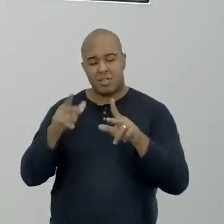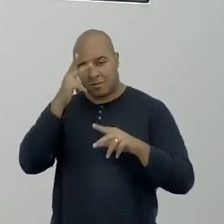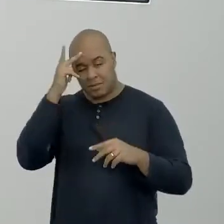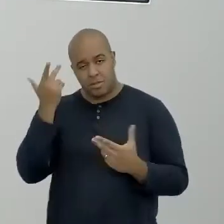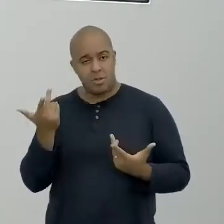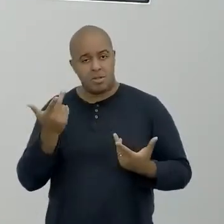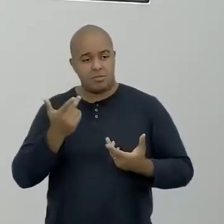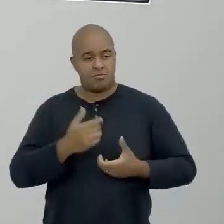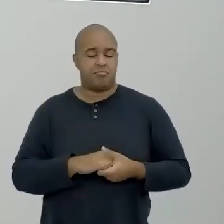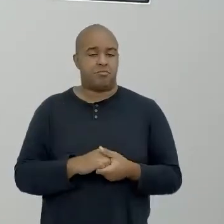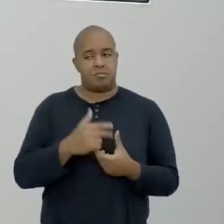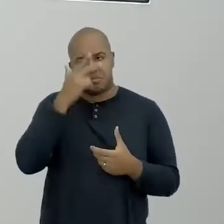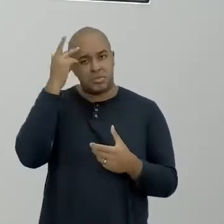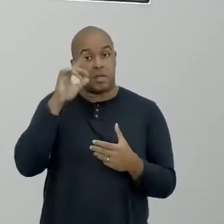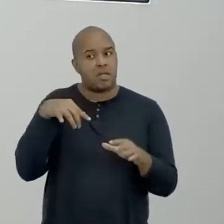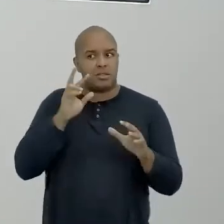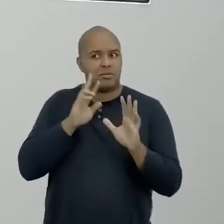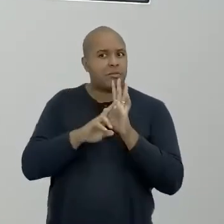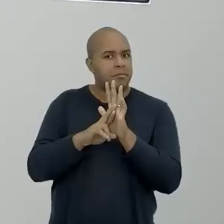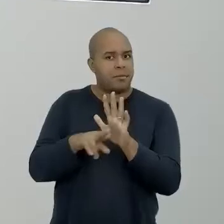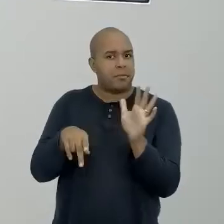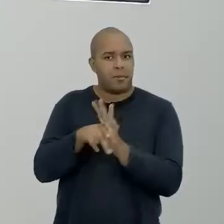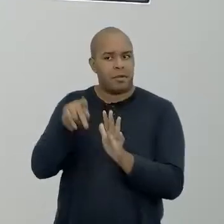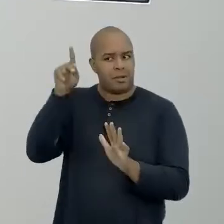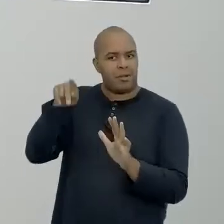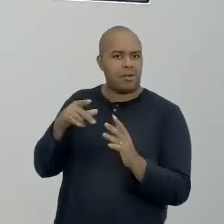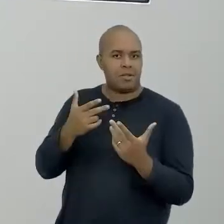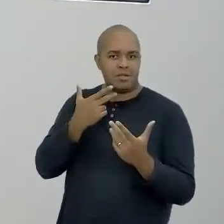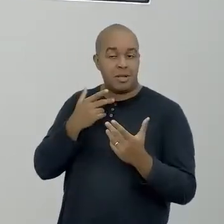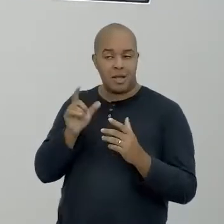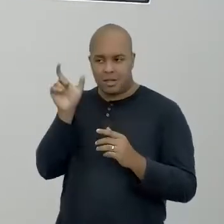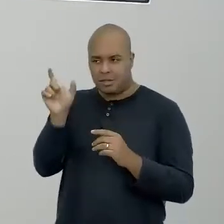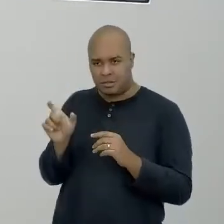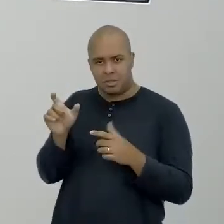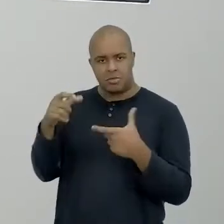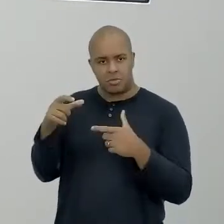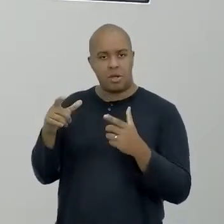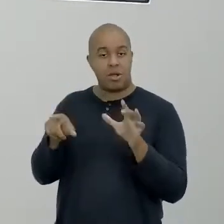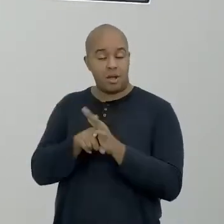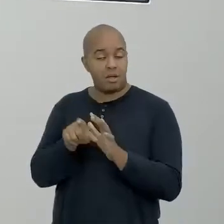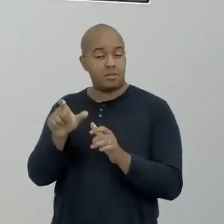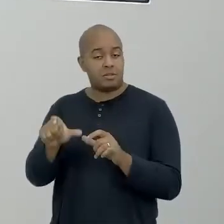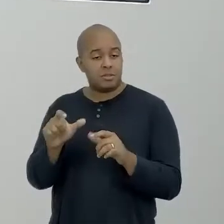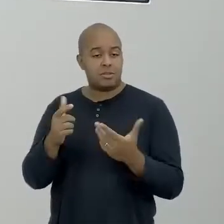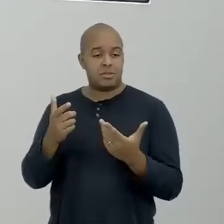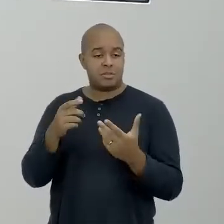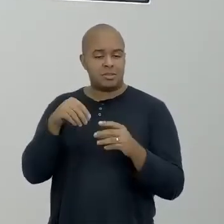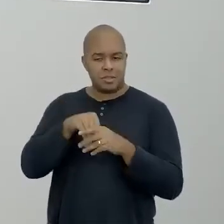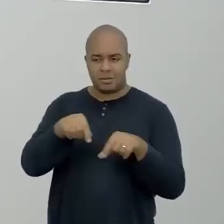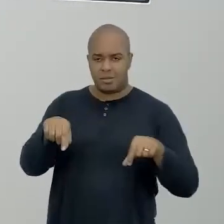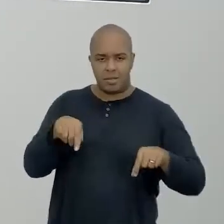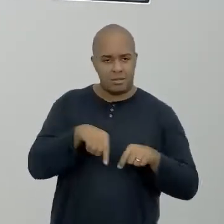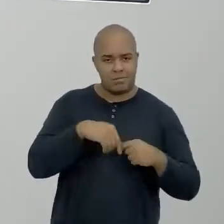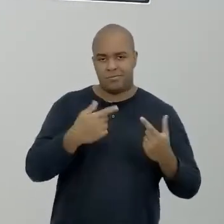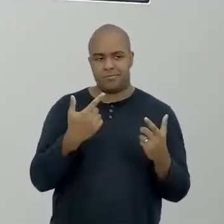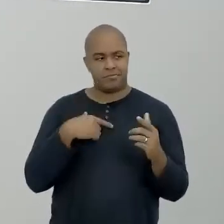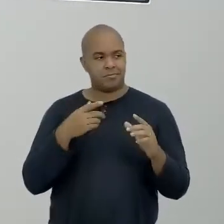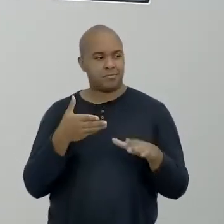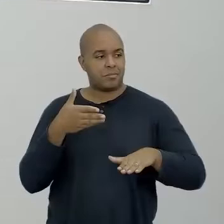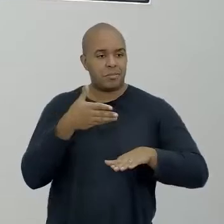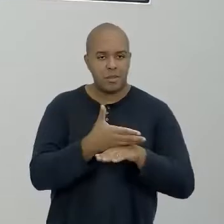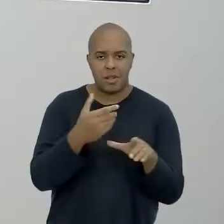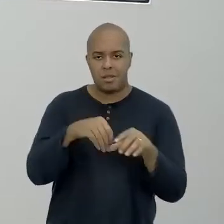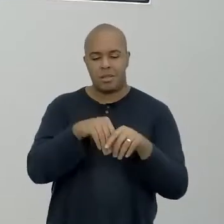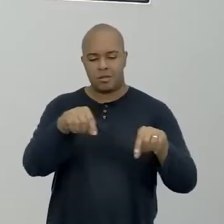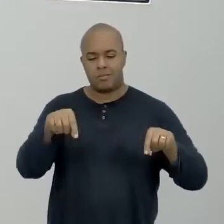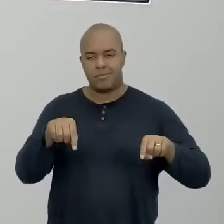pessoas, né? As pessoas não estão representando elas mesmas, as pessoas estão naquele espaço, elas estão na sala de aula, elas estão